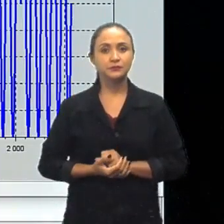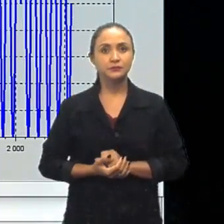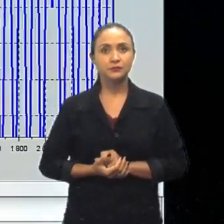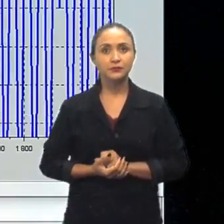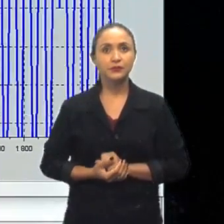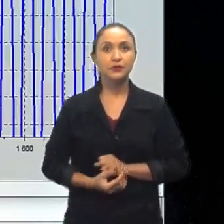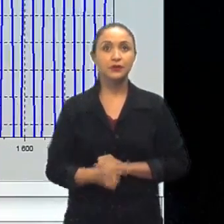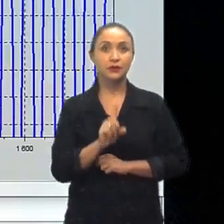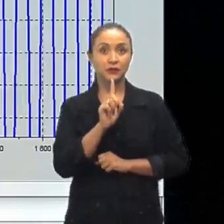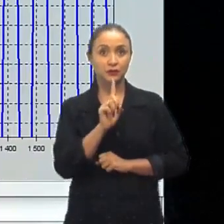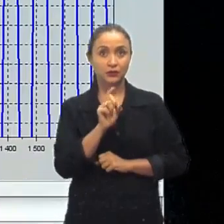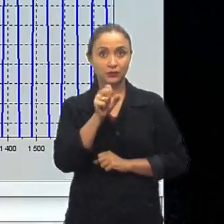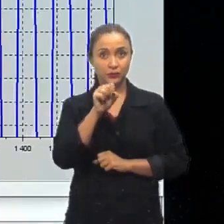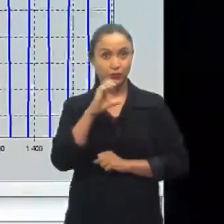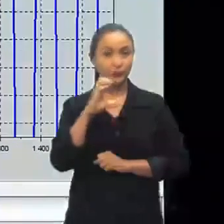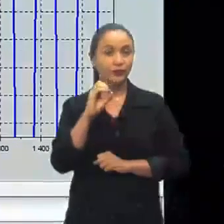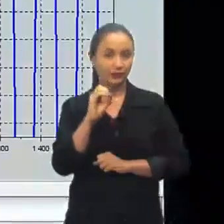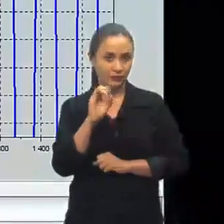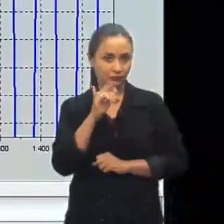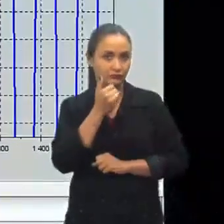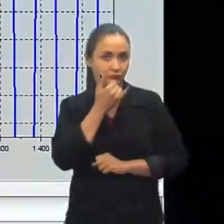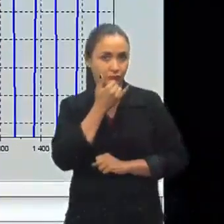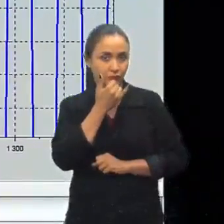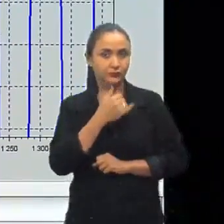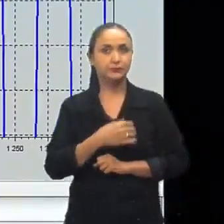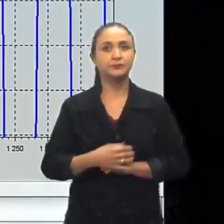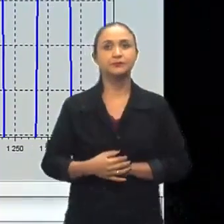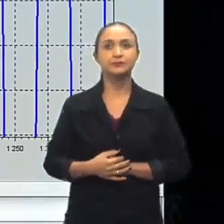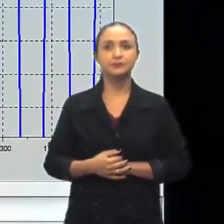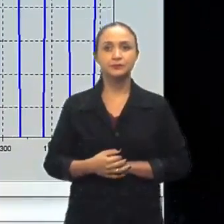De 180 graus na fase, perdão.